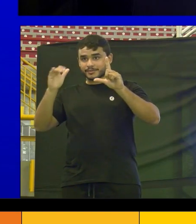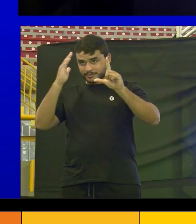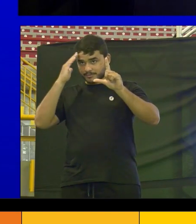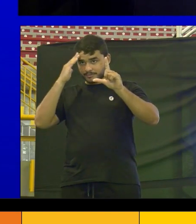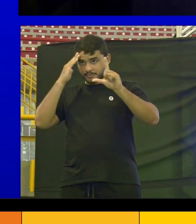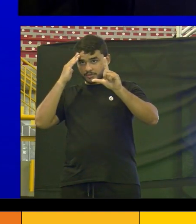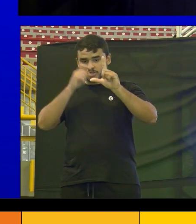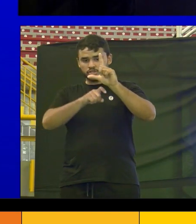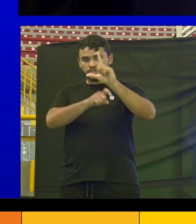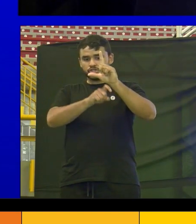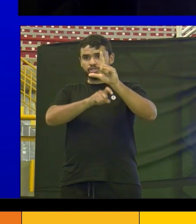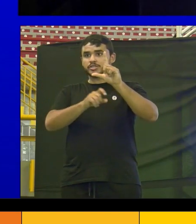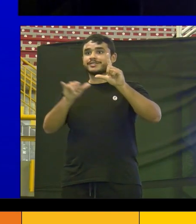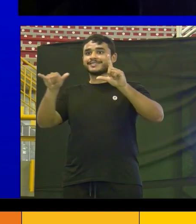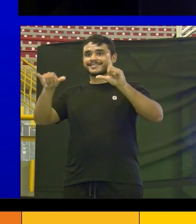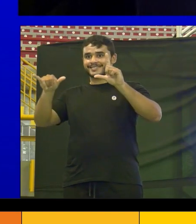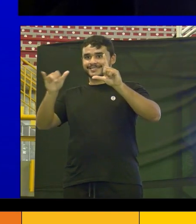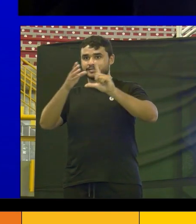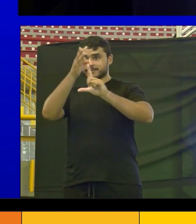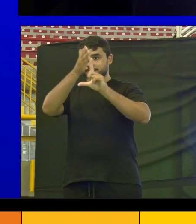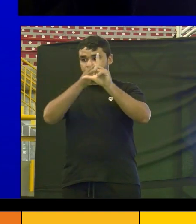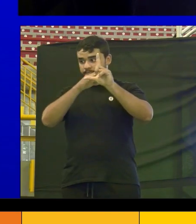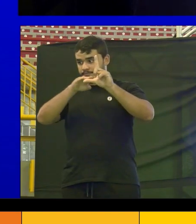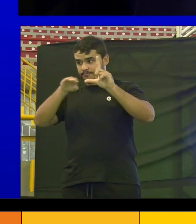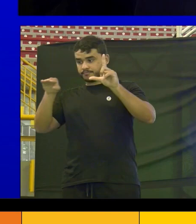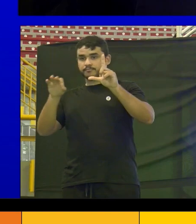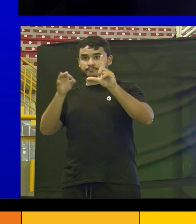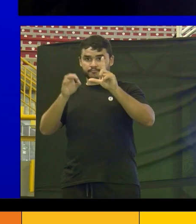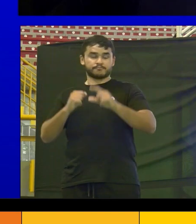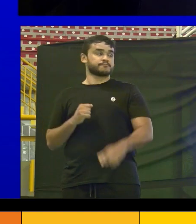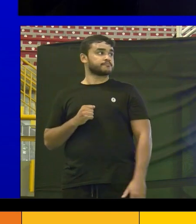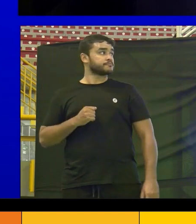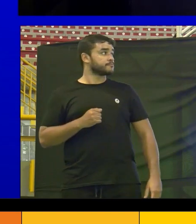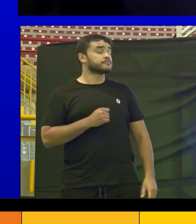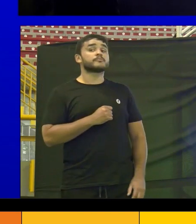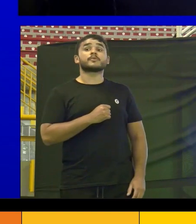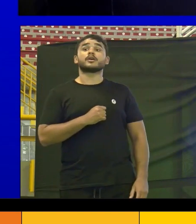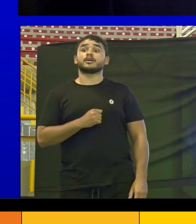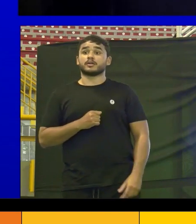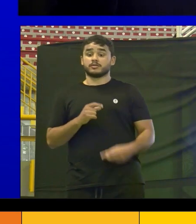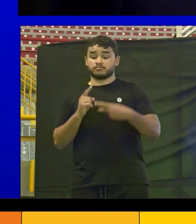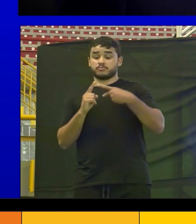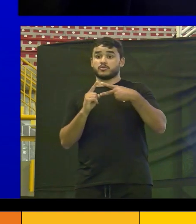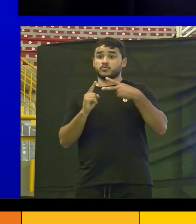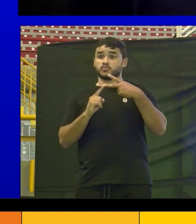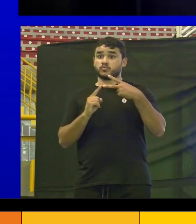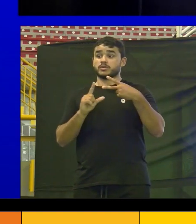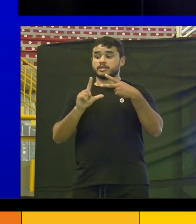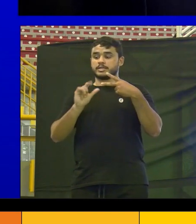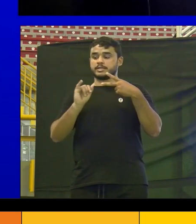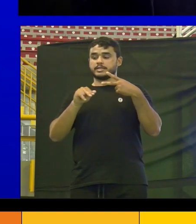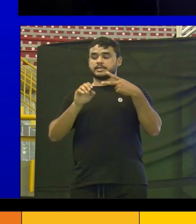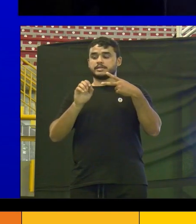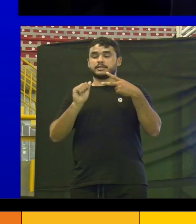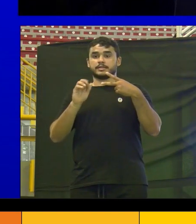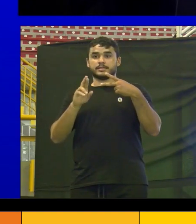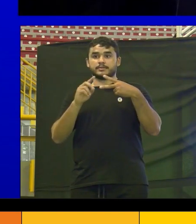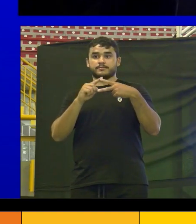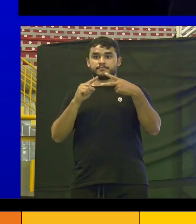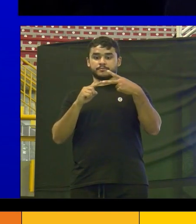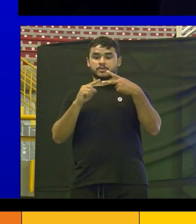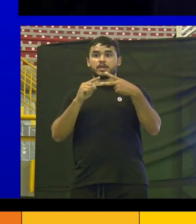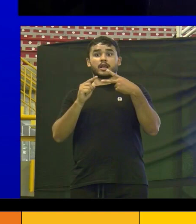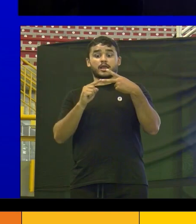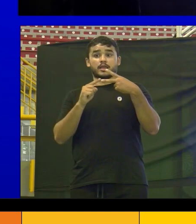a abscissa, que toca o eixo da ordenada. Vamos lá de novo. Coeficiente linear é o ponto em que a